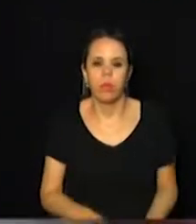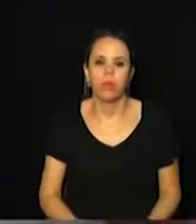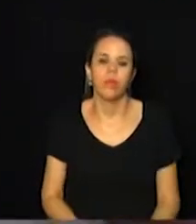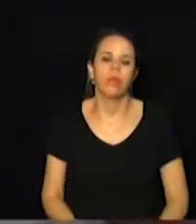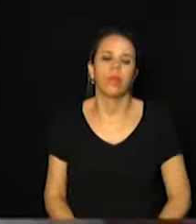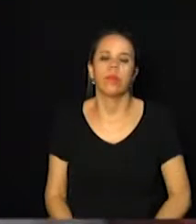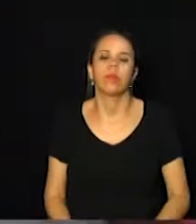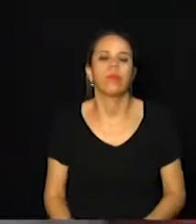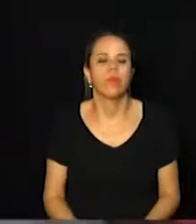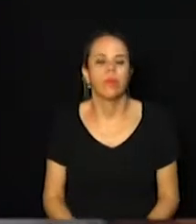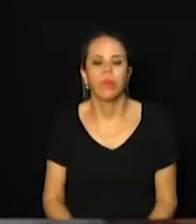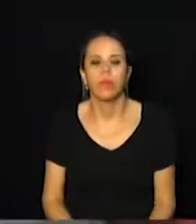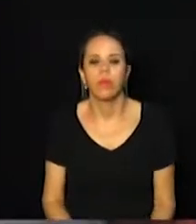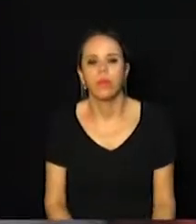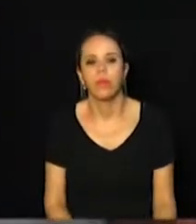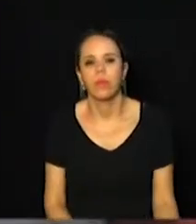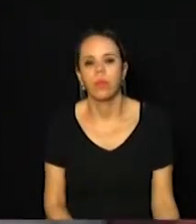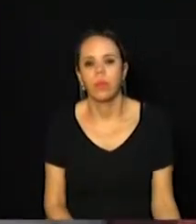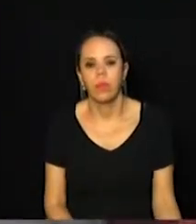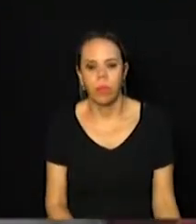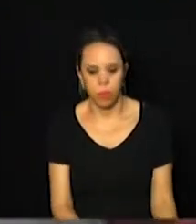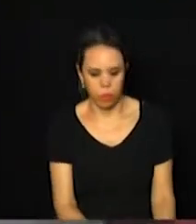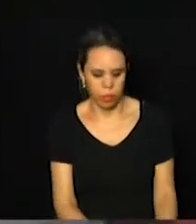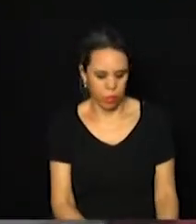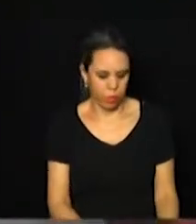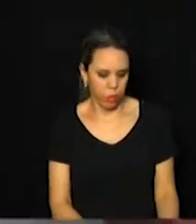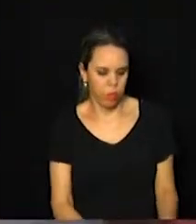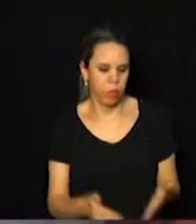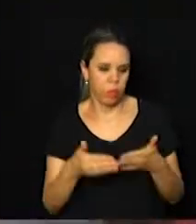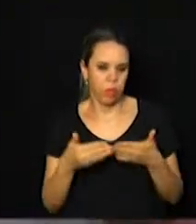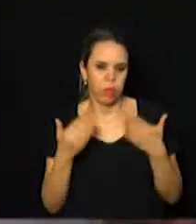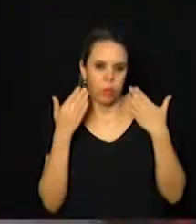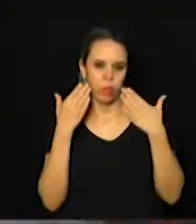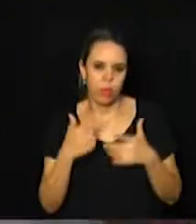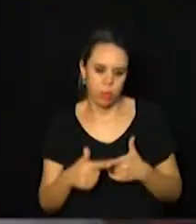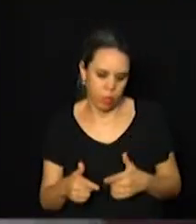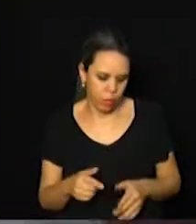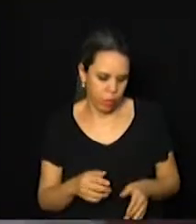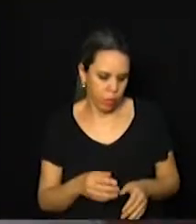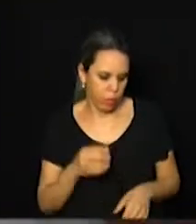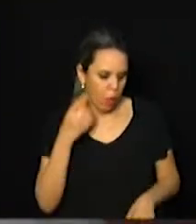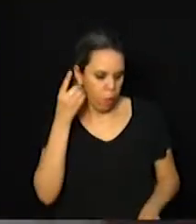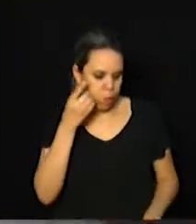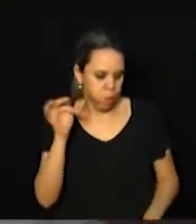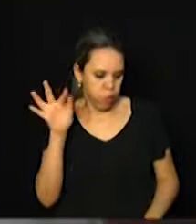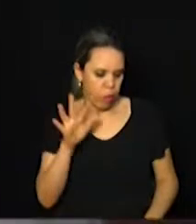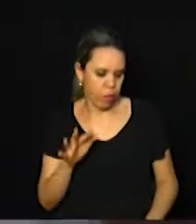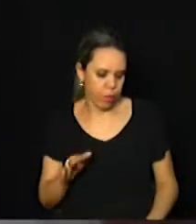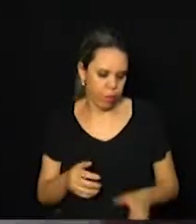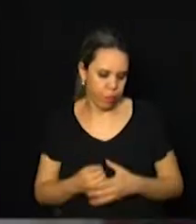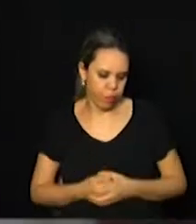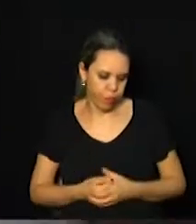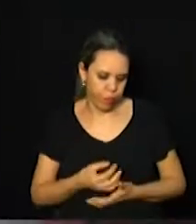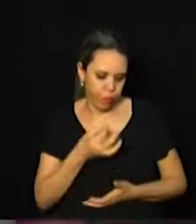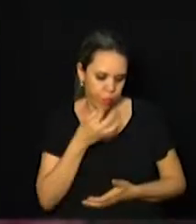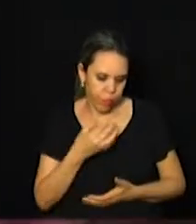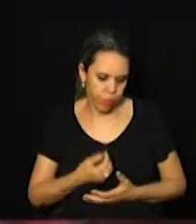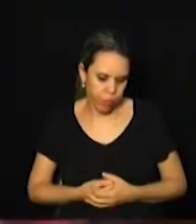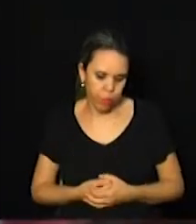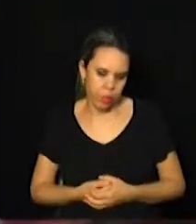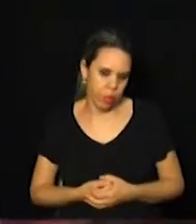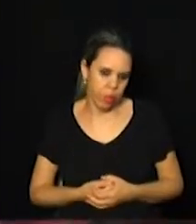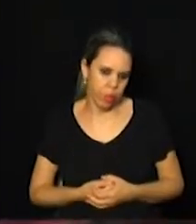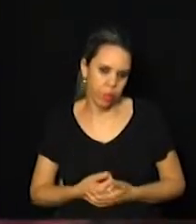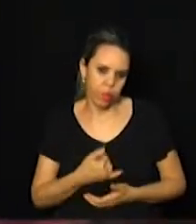diante dessa situação desse os tributário Federal que meu ponto de vista ele foi